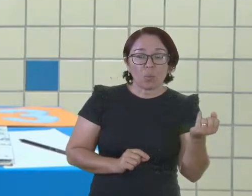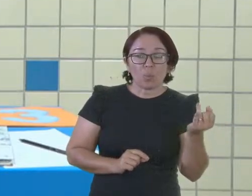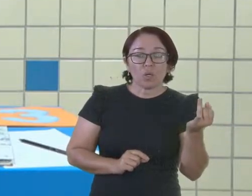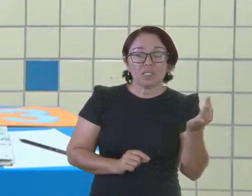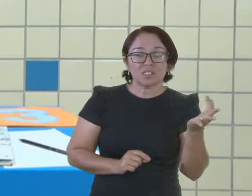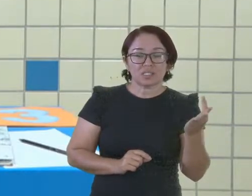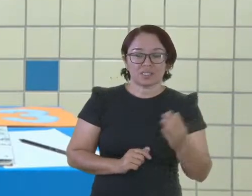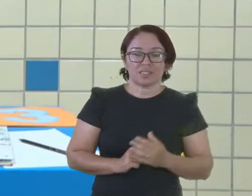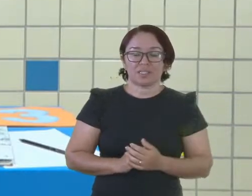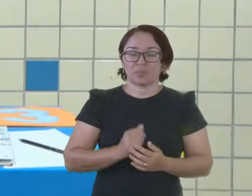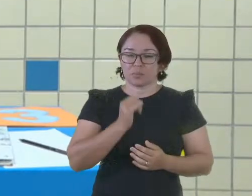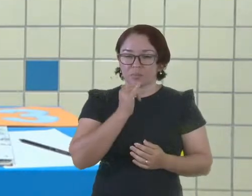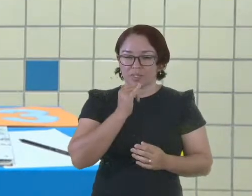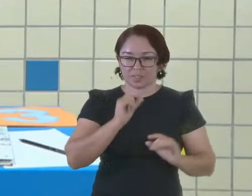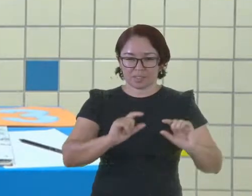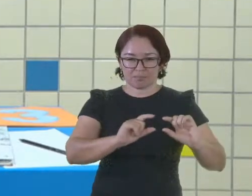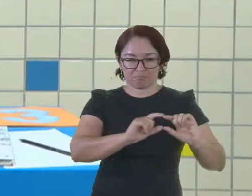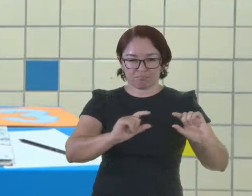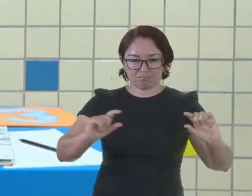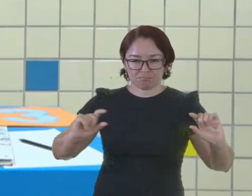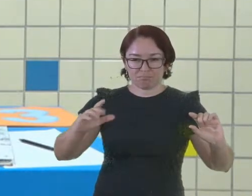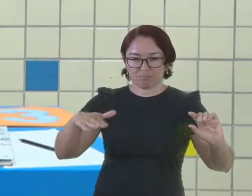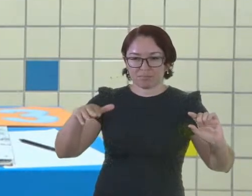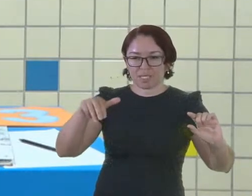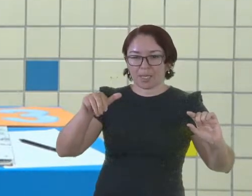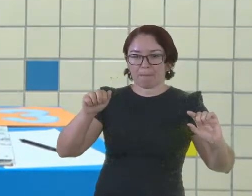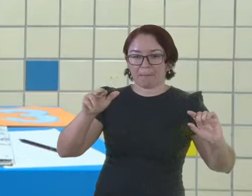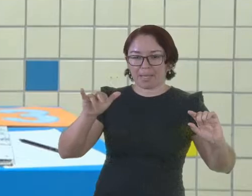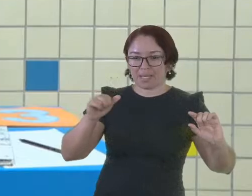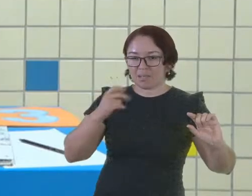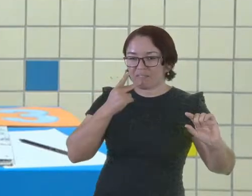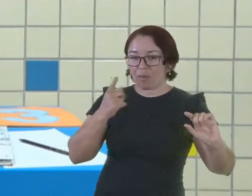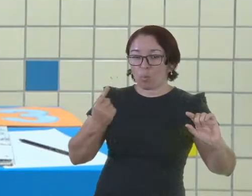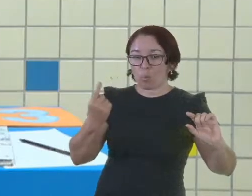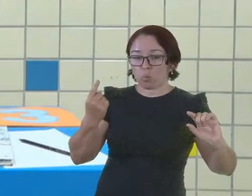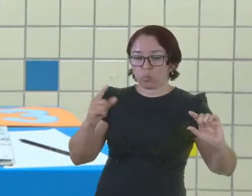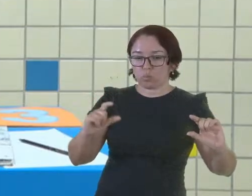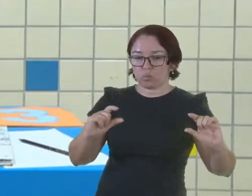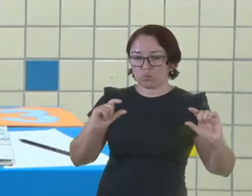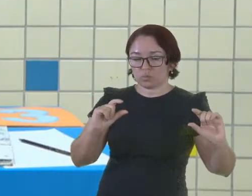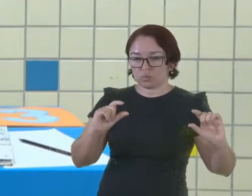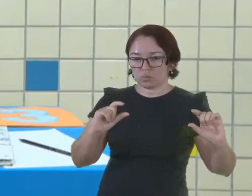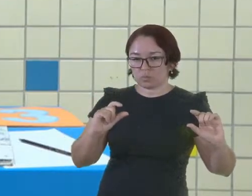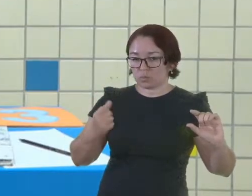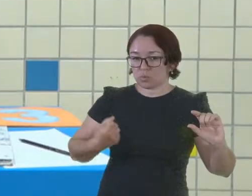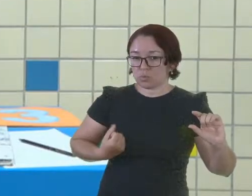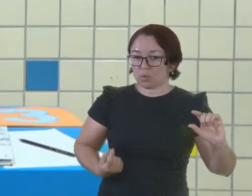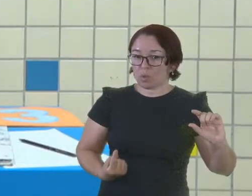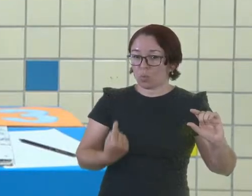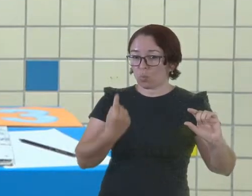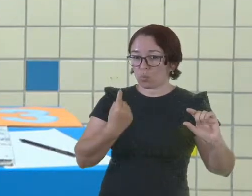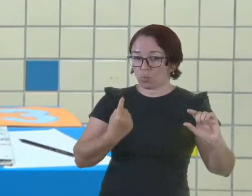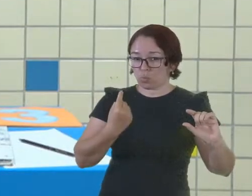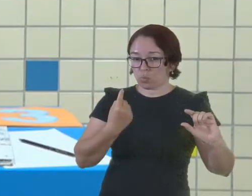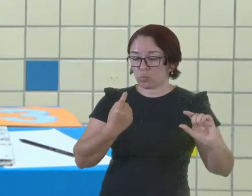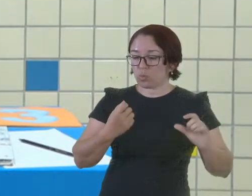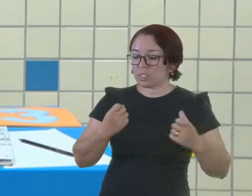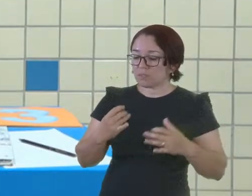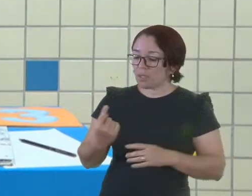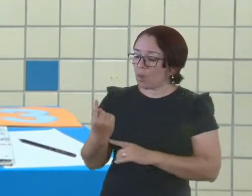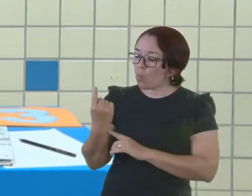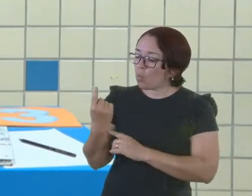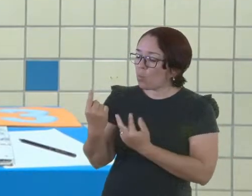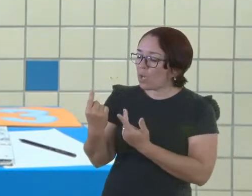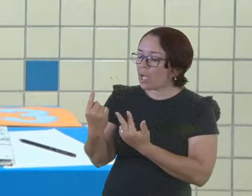1. Pegou aqui, Mariana conta 1. Achou o número 1. Como que a gente pode estar representando o número